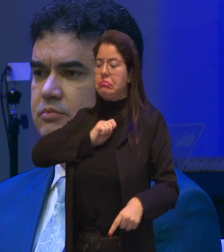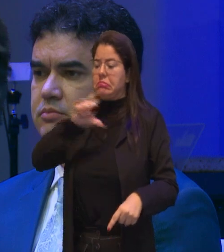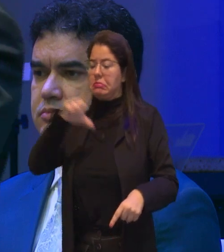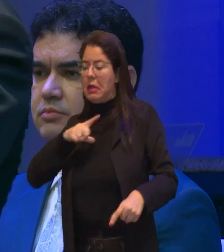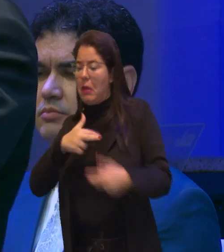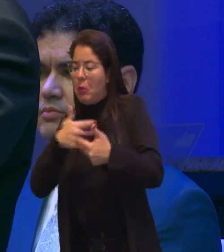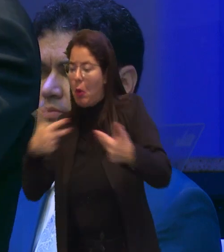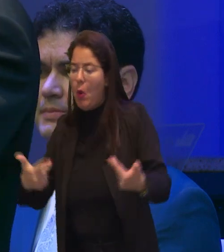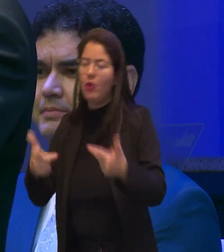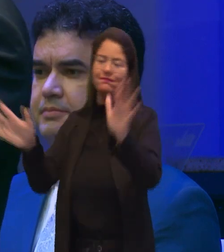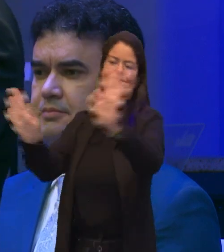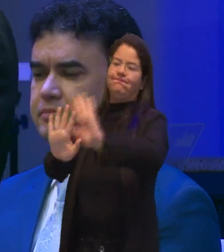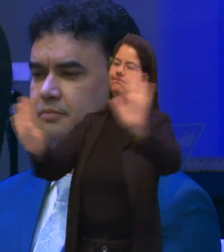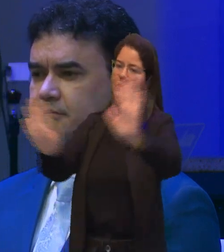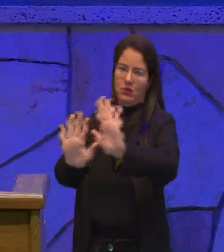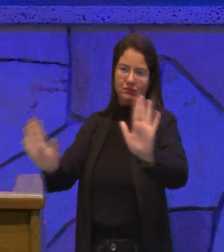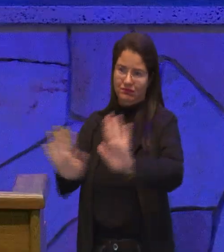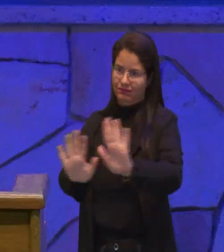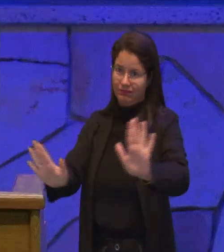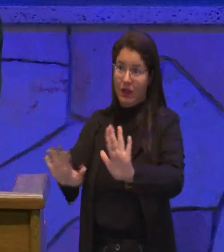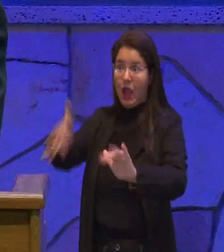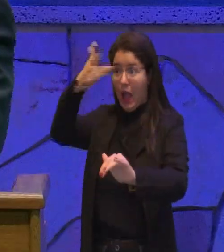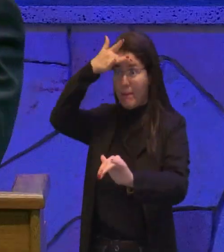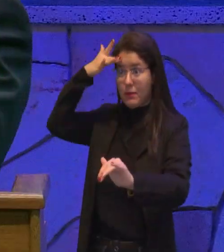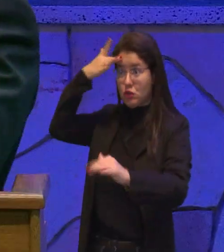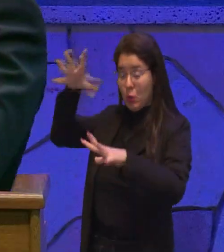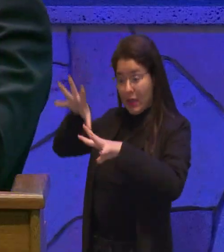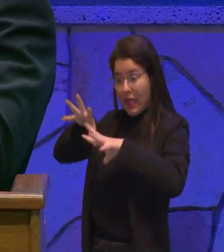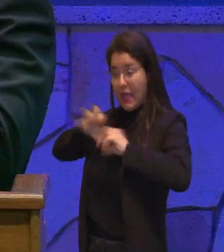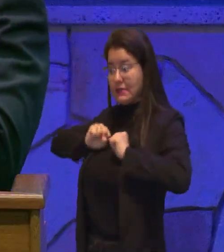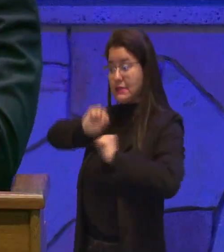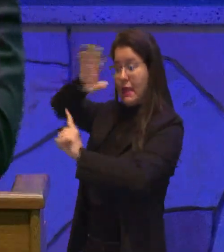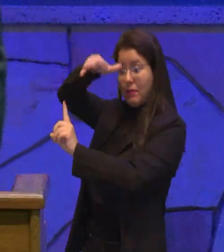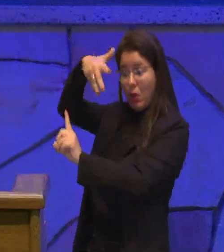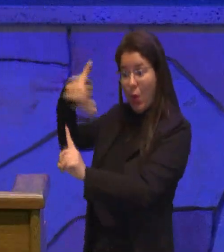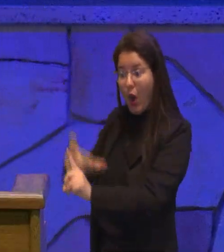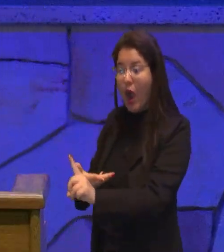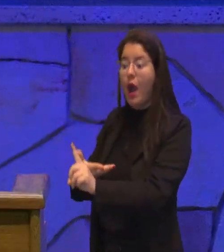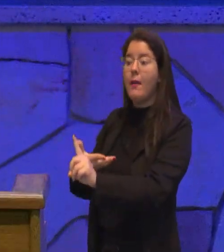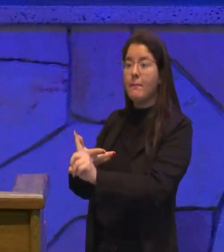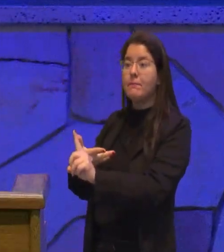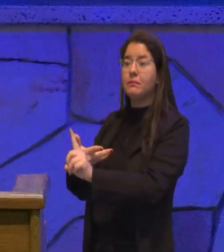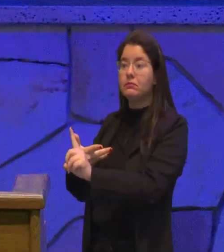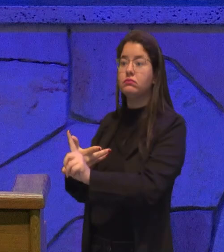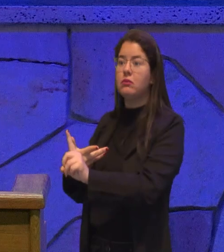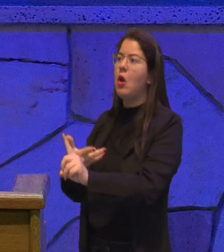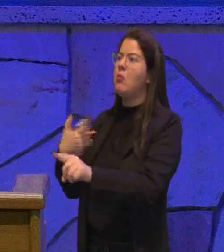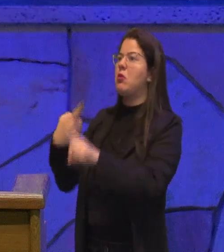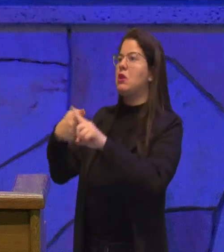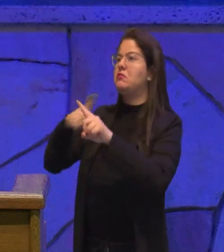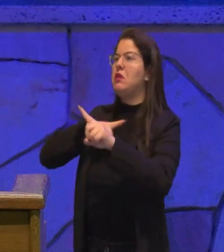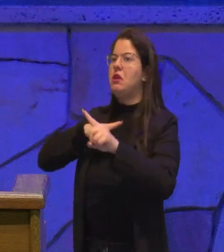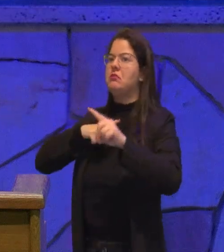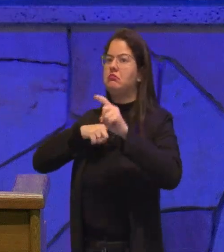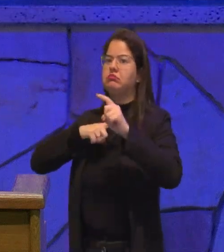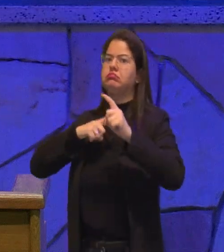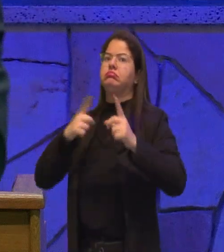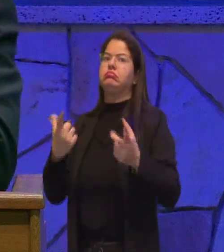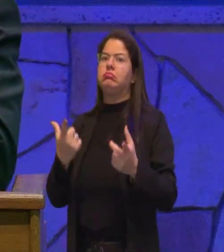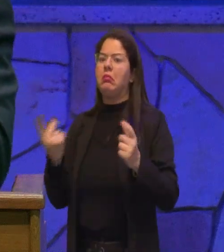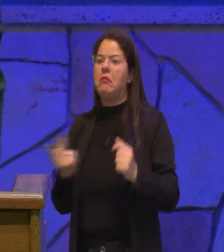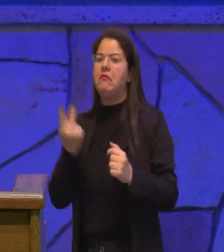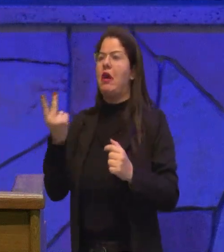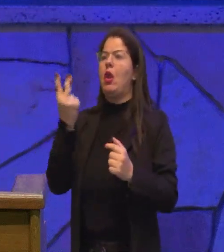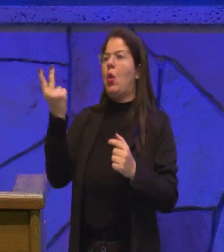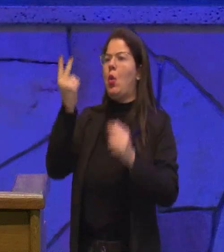Alguém que é digno, honroso ou honrado, alguém que é importante por causa de uma patente, ou por causa